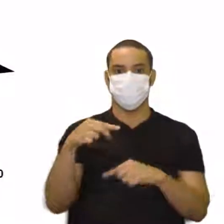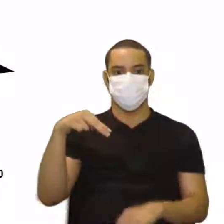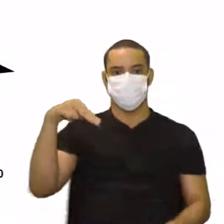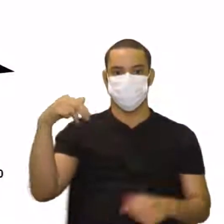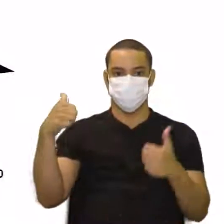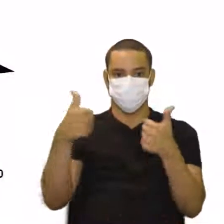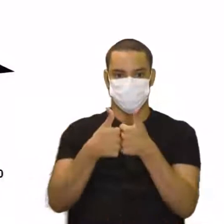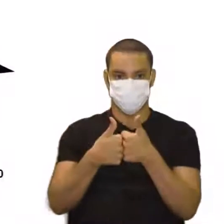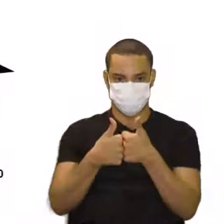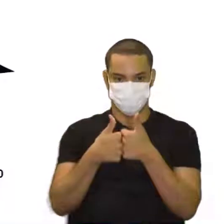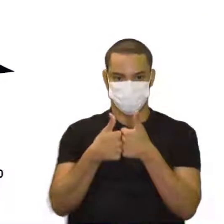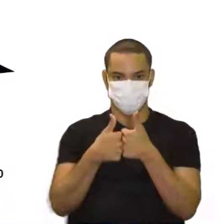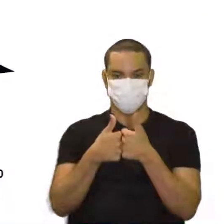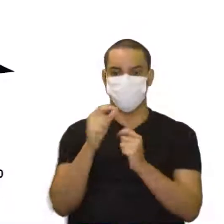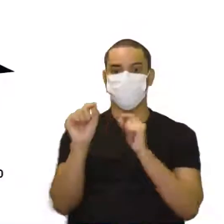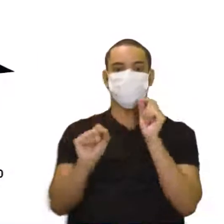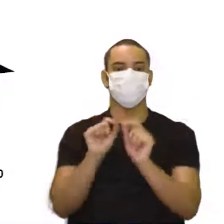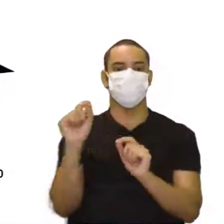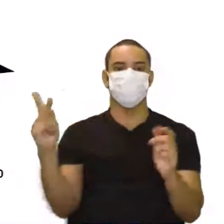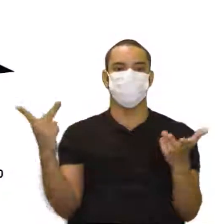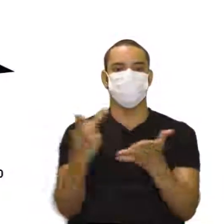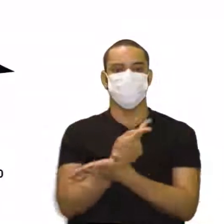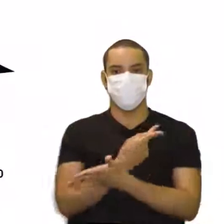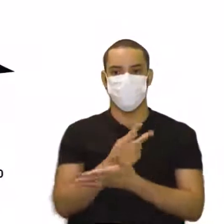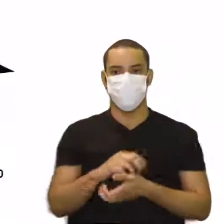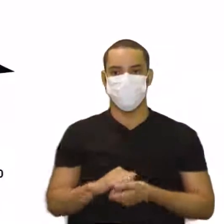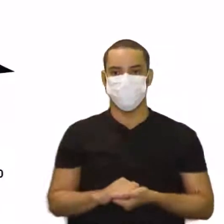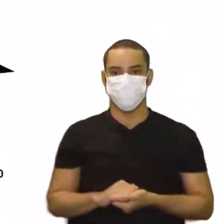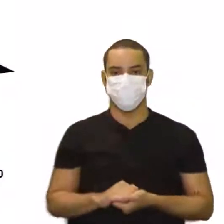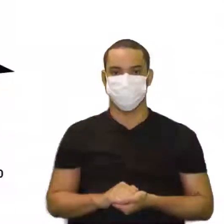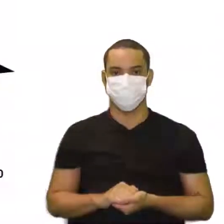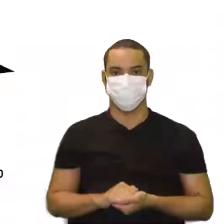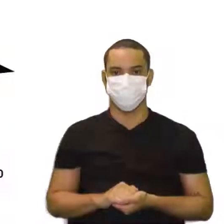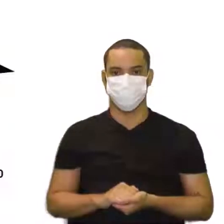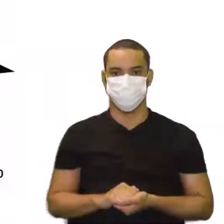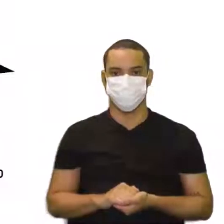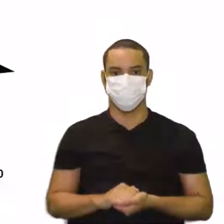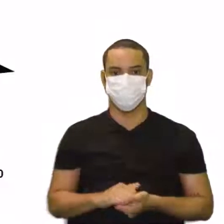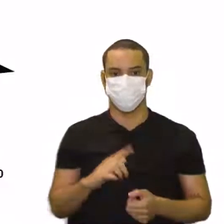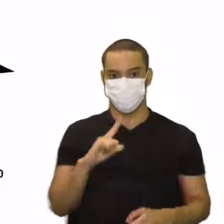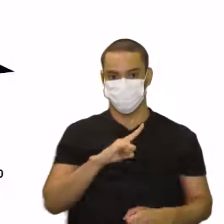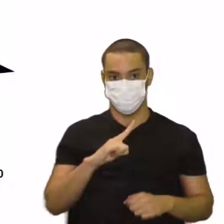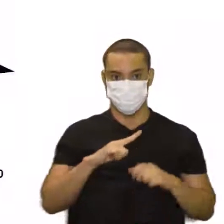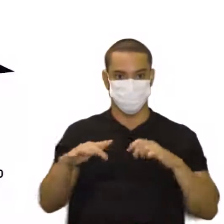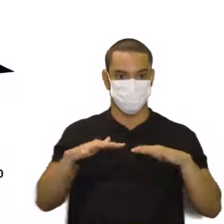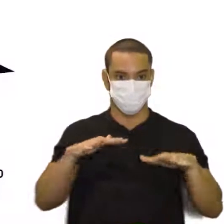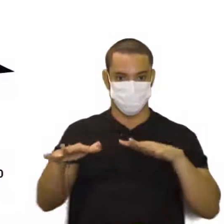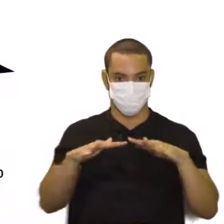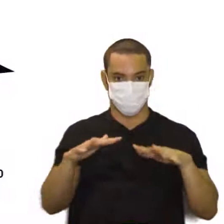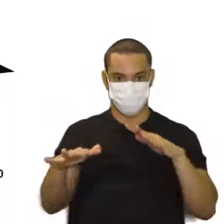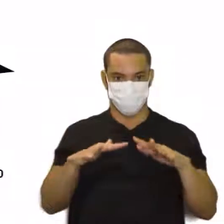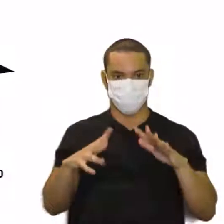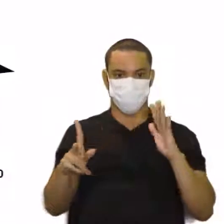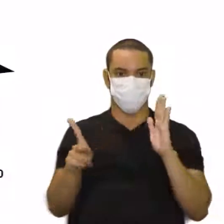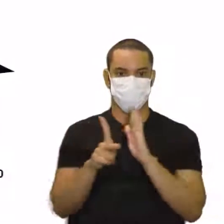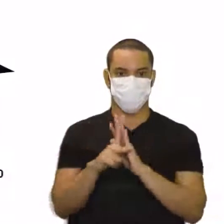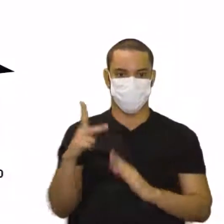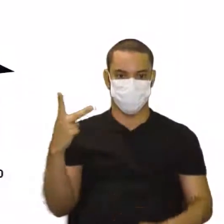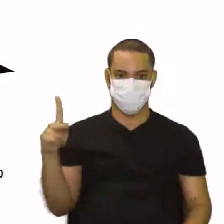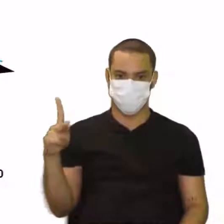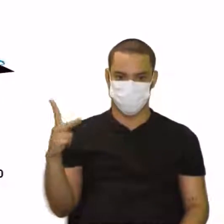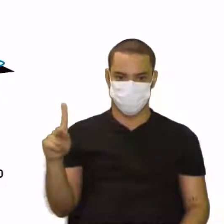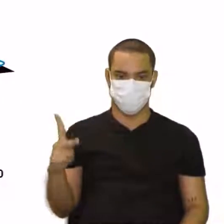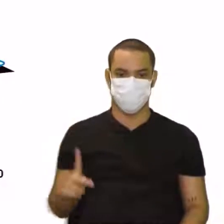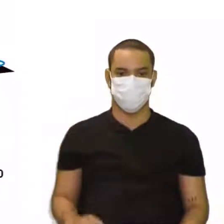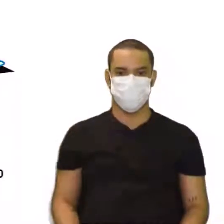da placa, né, pessoal? O que vai acontecer? Ó, a gente pode ter a movimentação dessa placa, como vocês podem